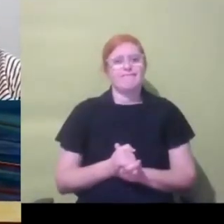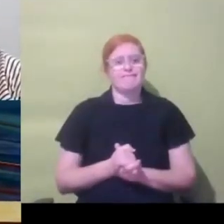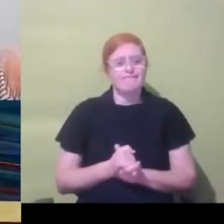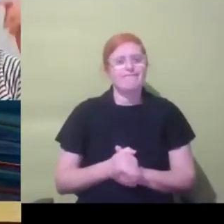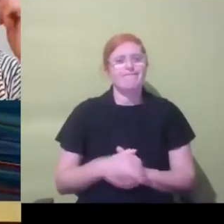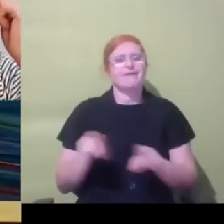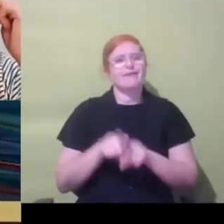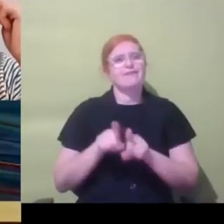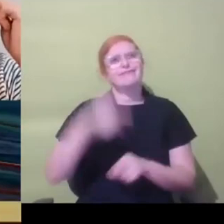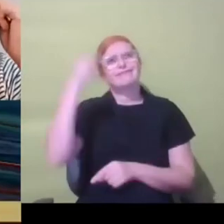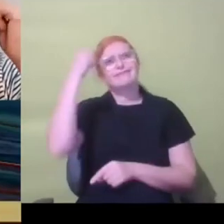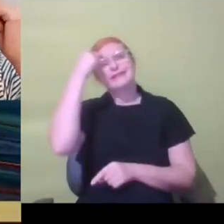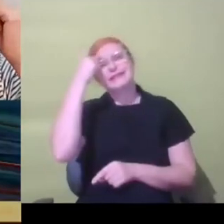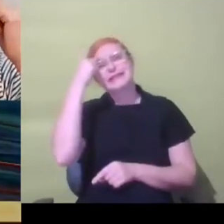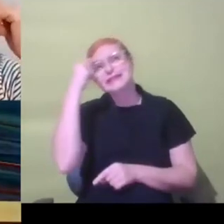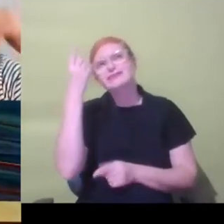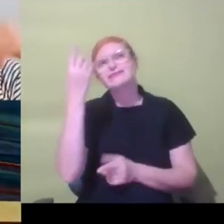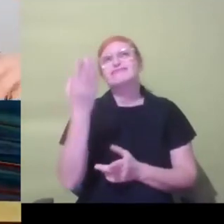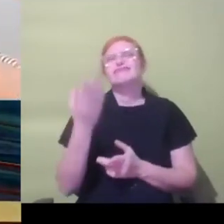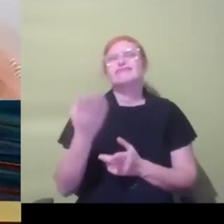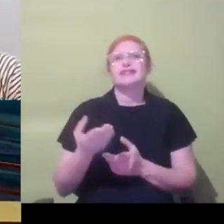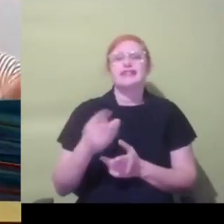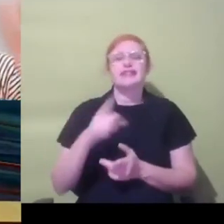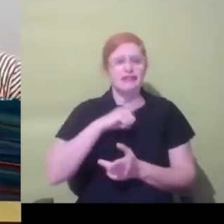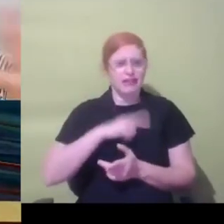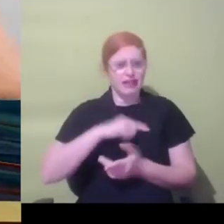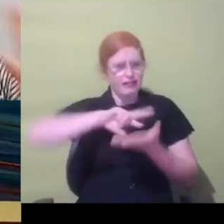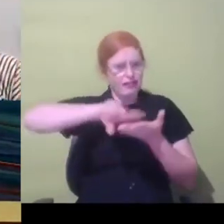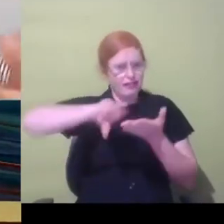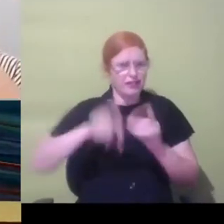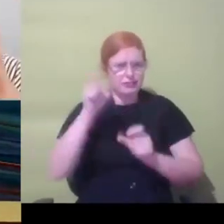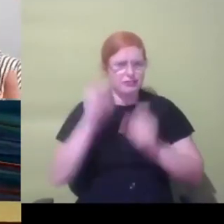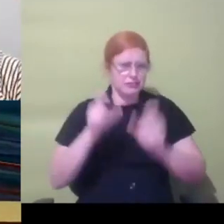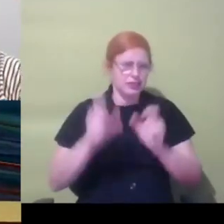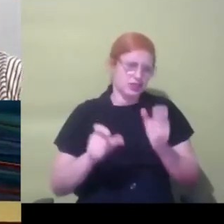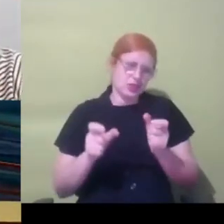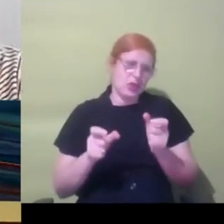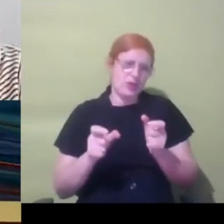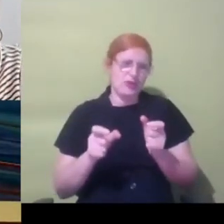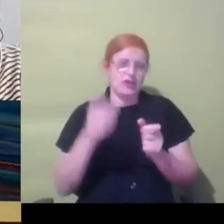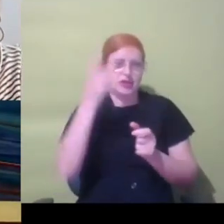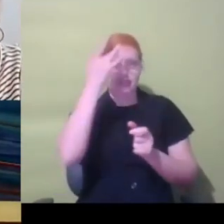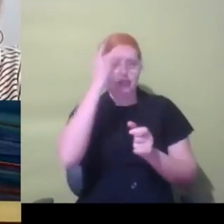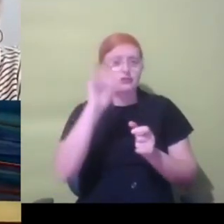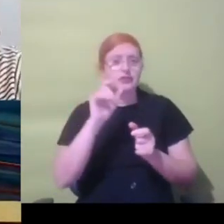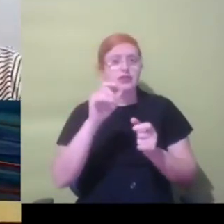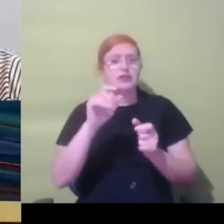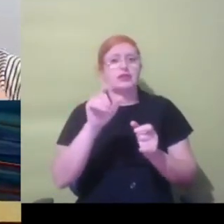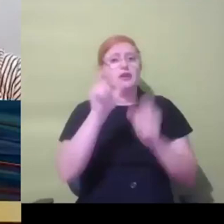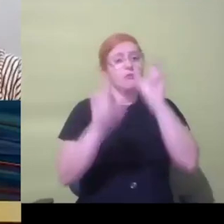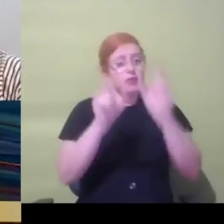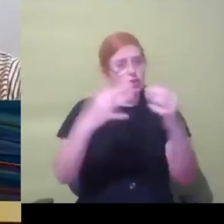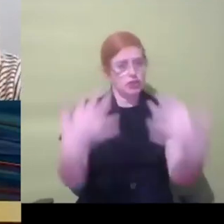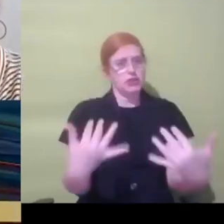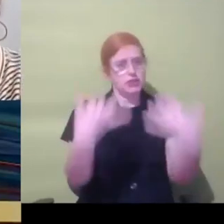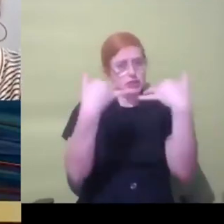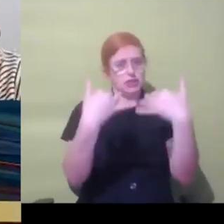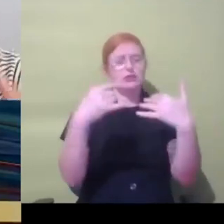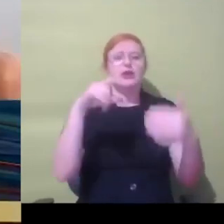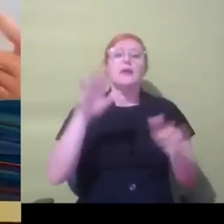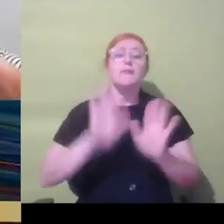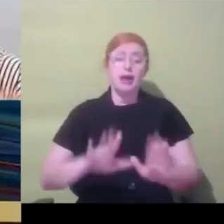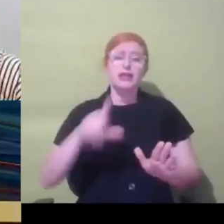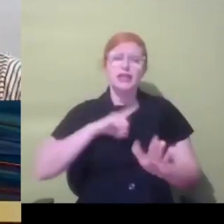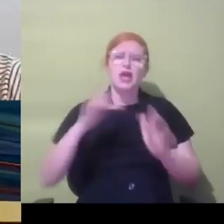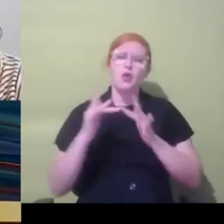Eu fico pensando nisso, porque às vezes muita gente, não sei se é o caso de quem está assistindo agora, mas tem contato com o